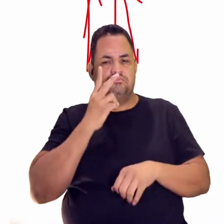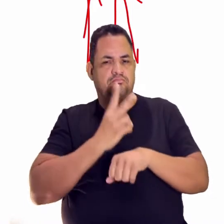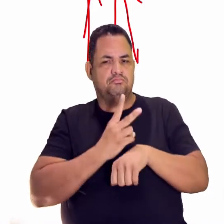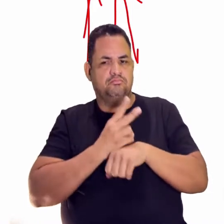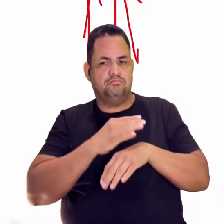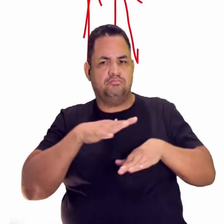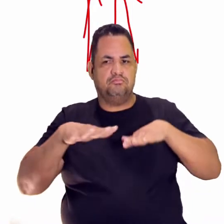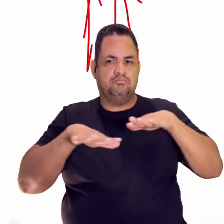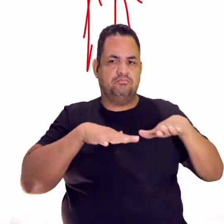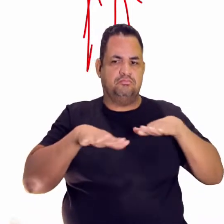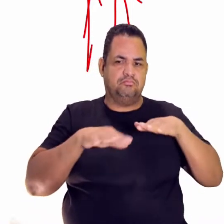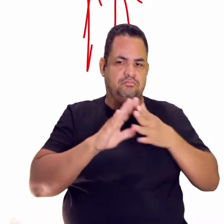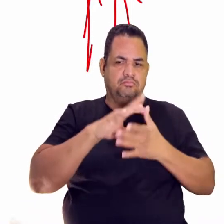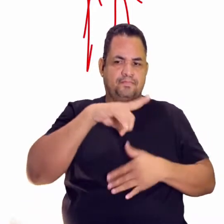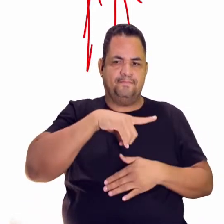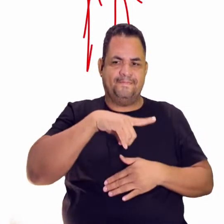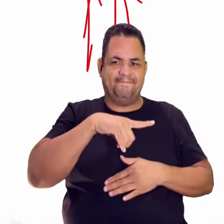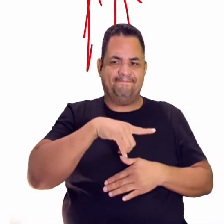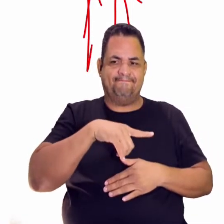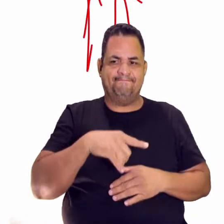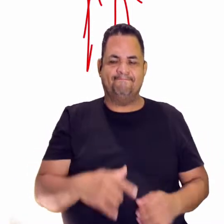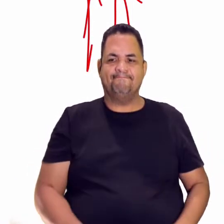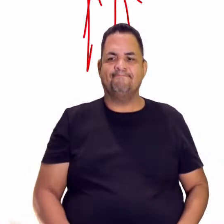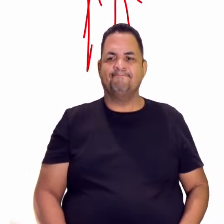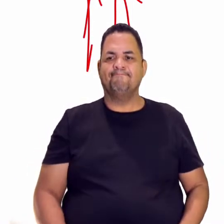os movimentos, né?